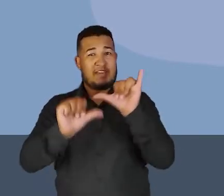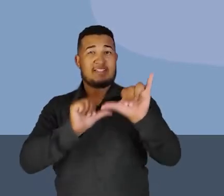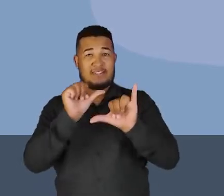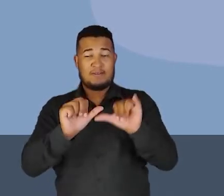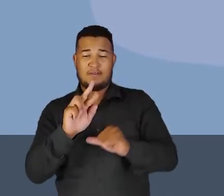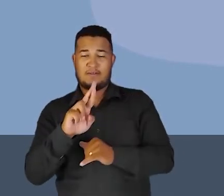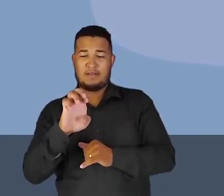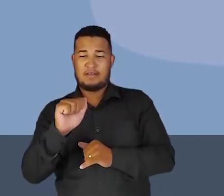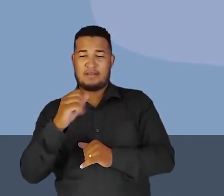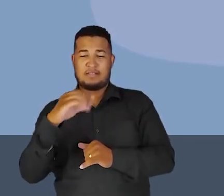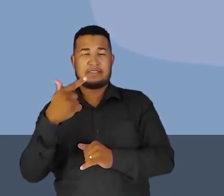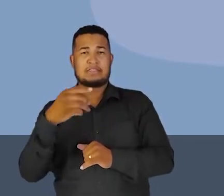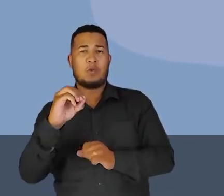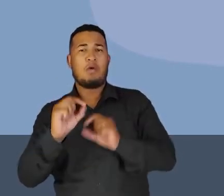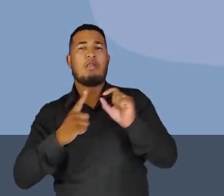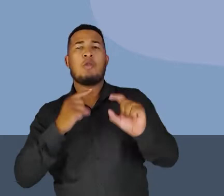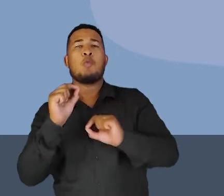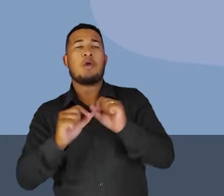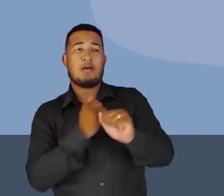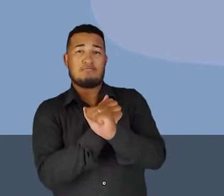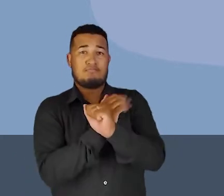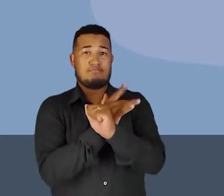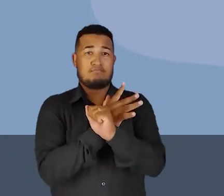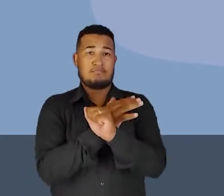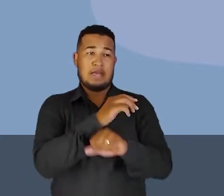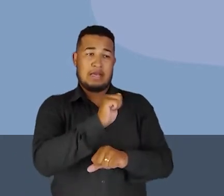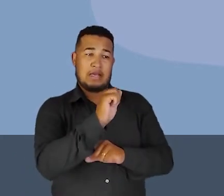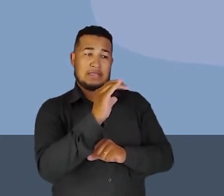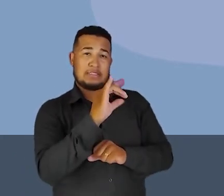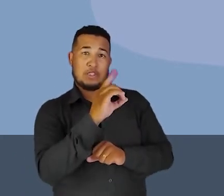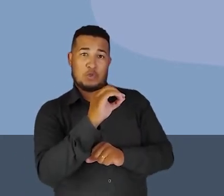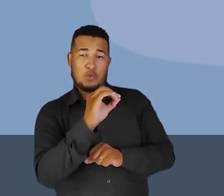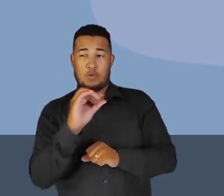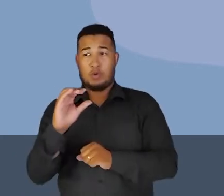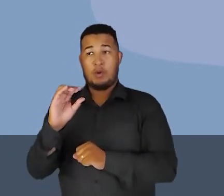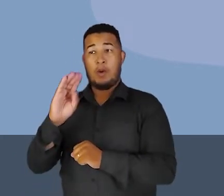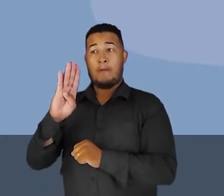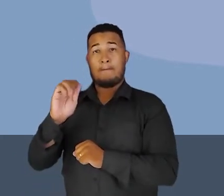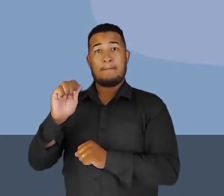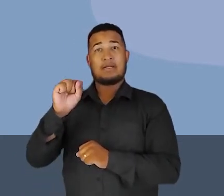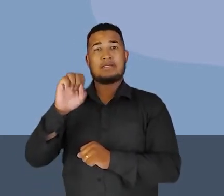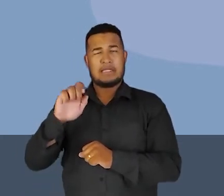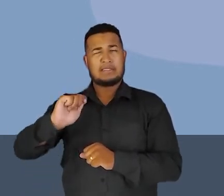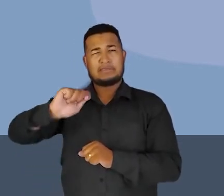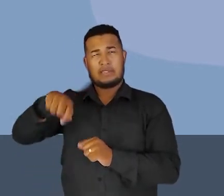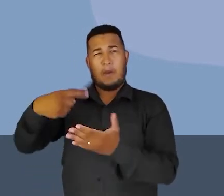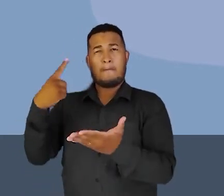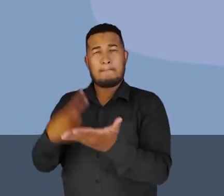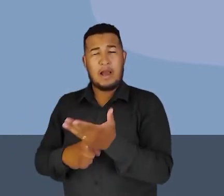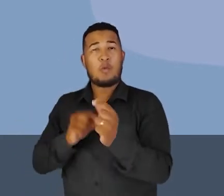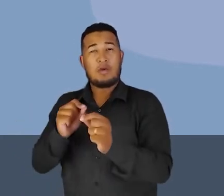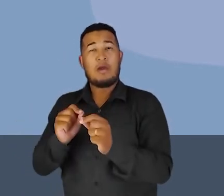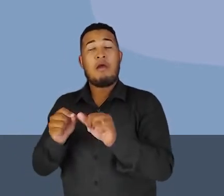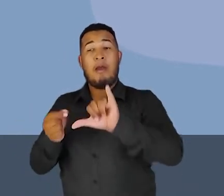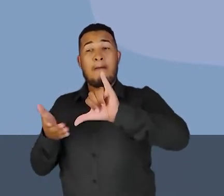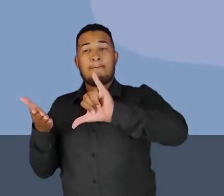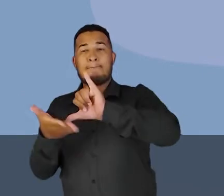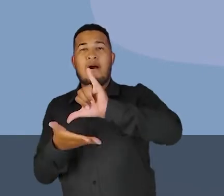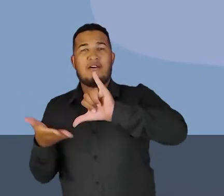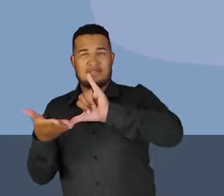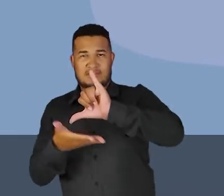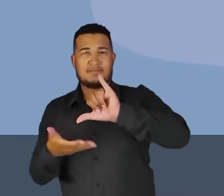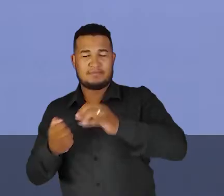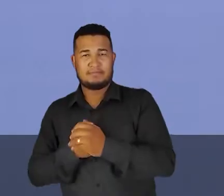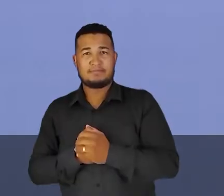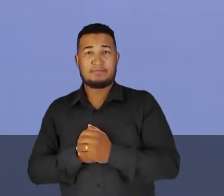um ácido e uma base, através de uma reação muito conhecida, que a gente conhece como reação de neutralização, que pode ser